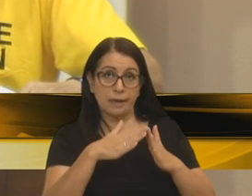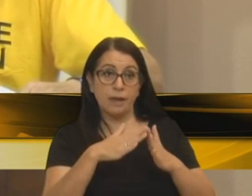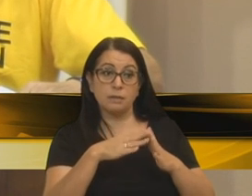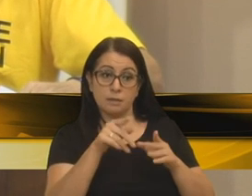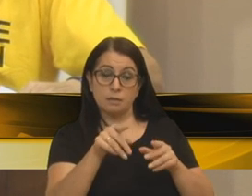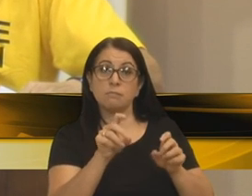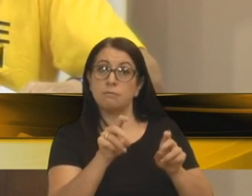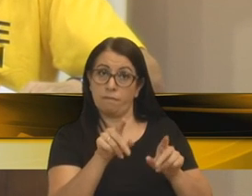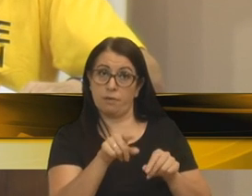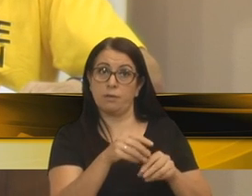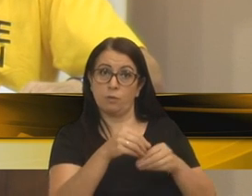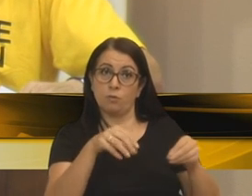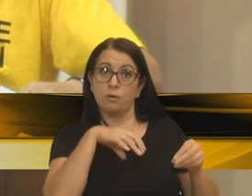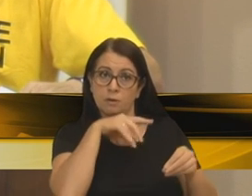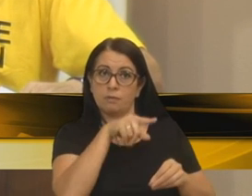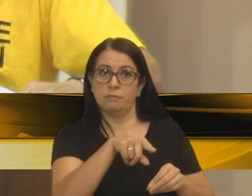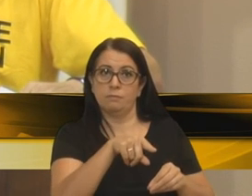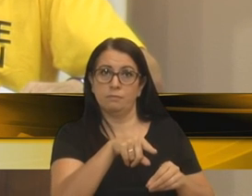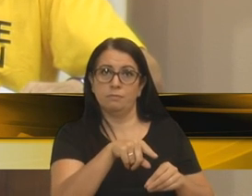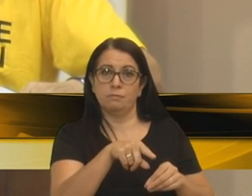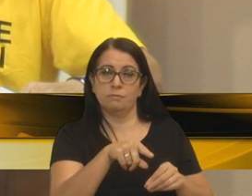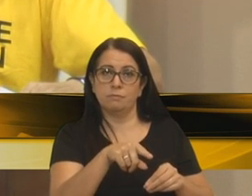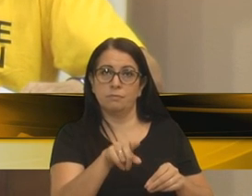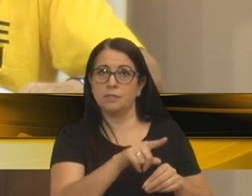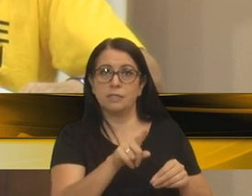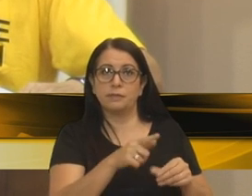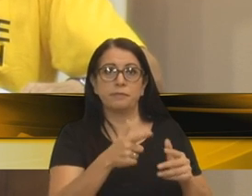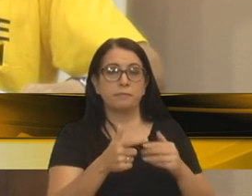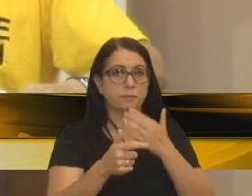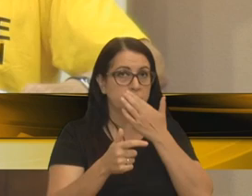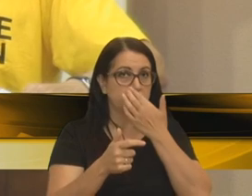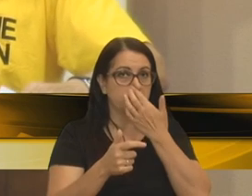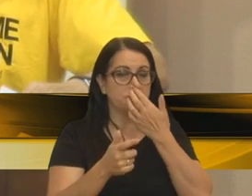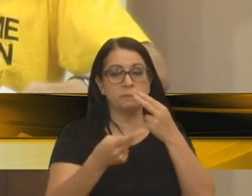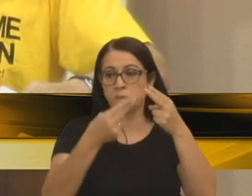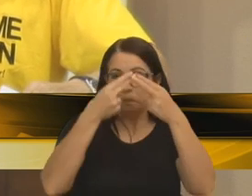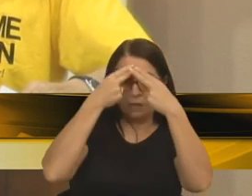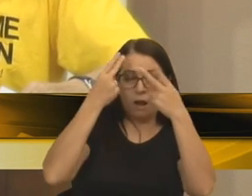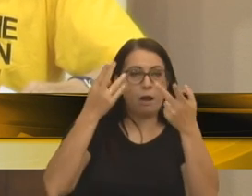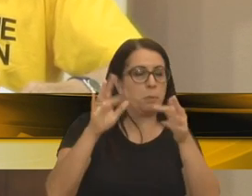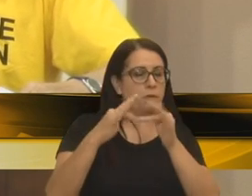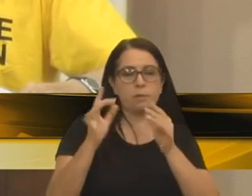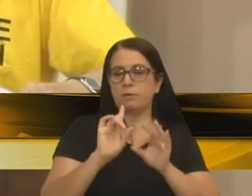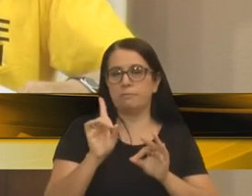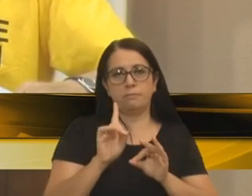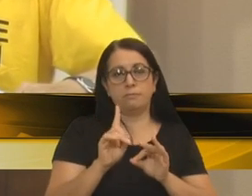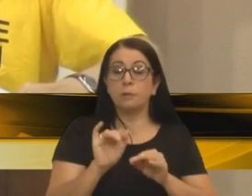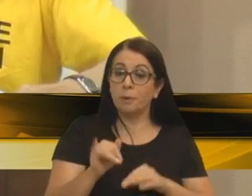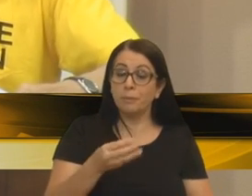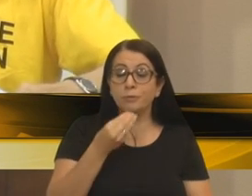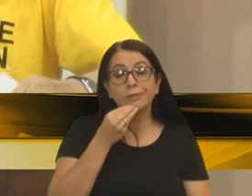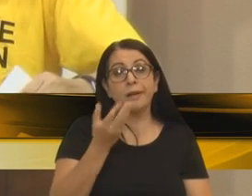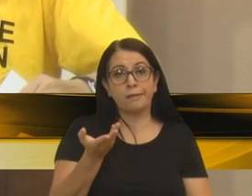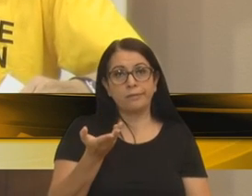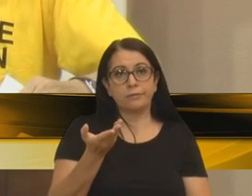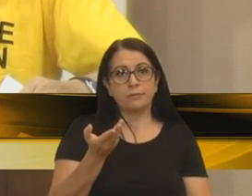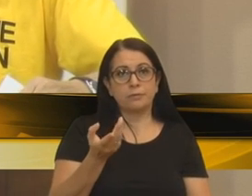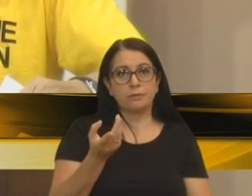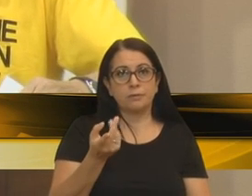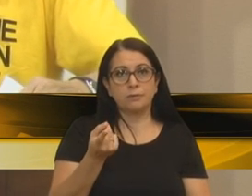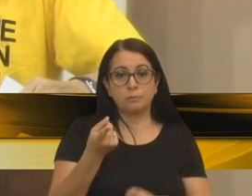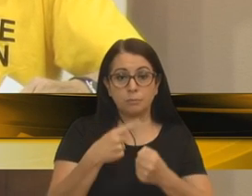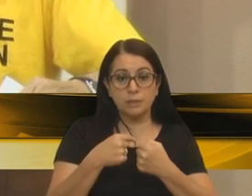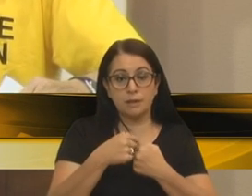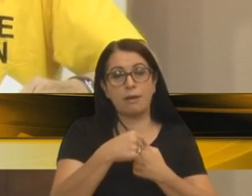venda. A casa está à venda, então não vai se criar um trauma com a família, e sim uma oportunidade para o